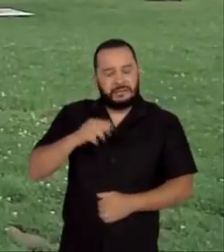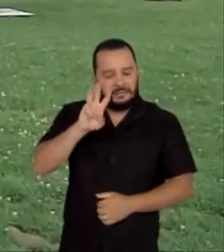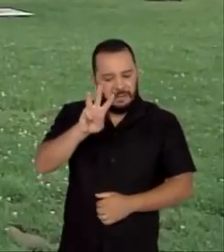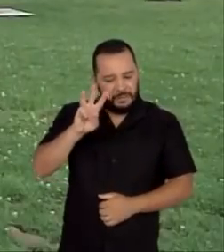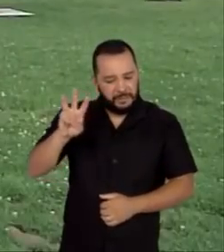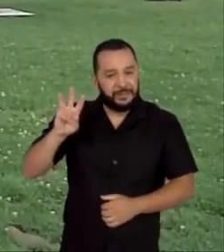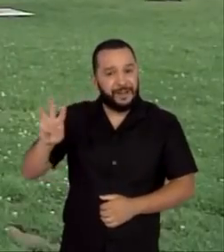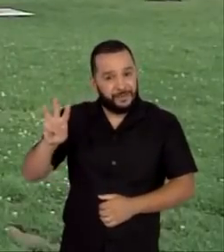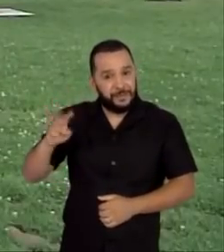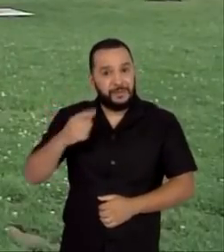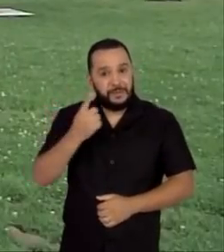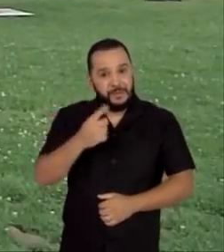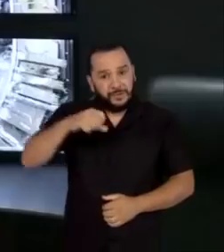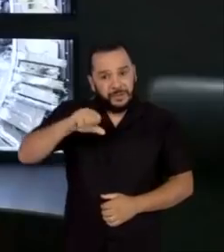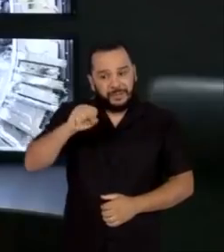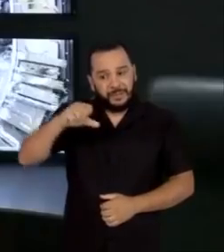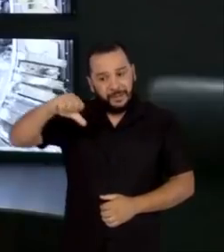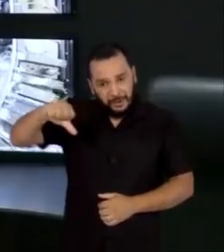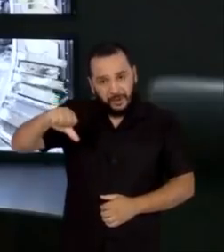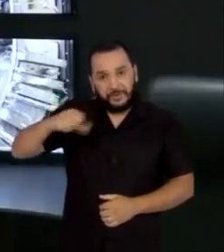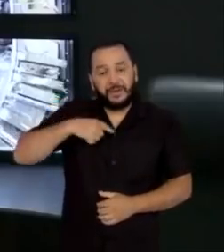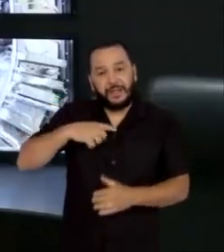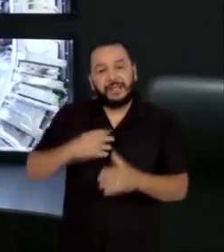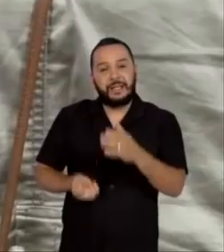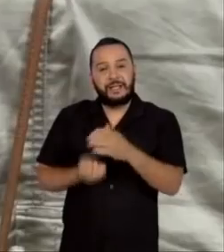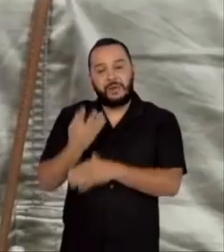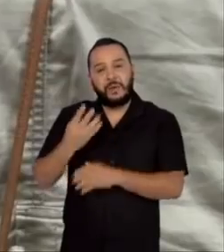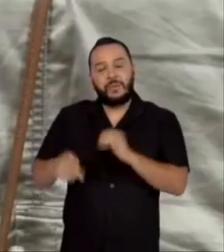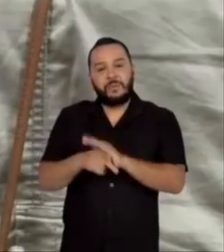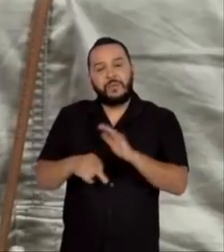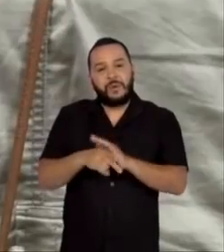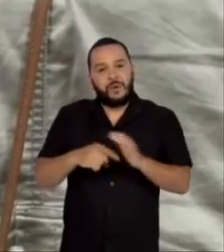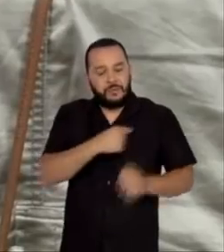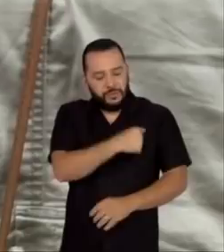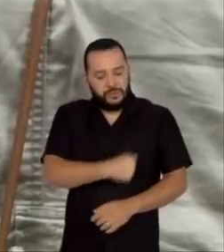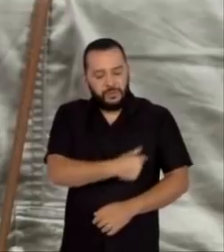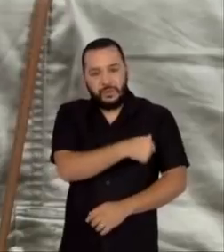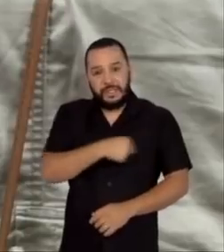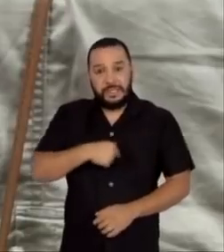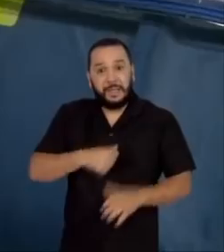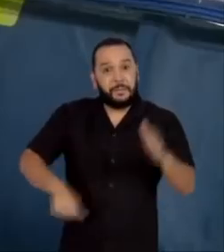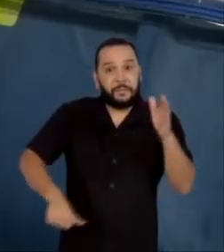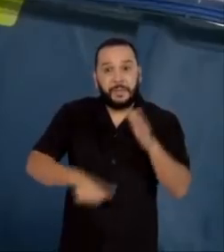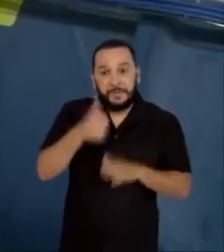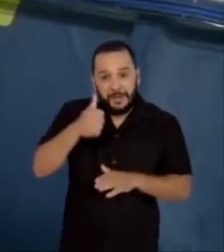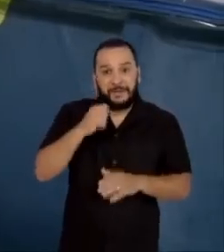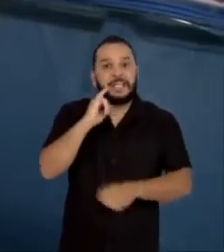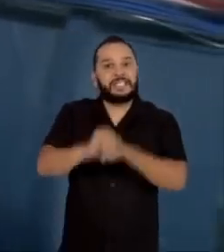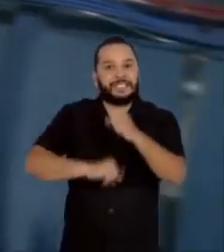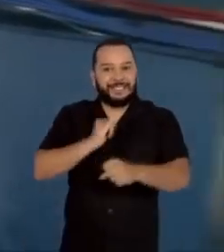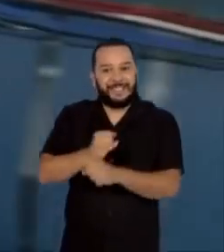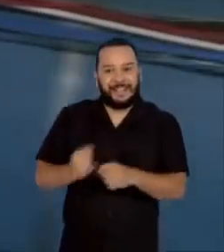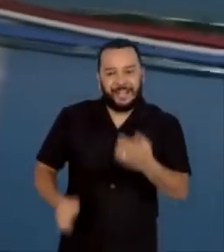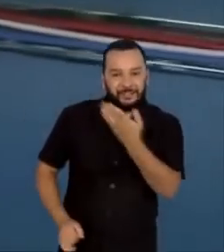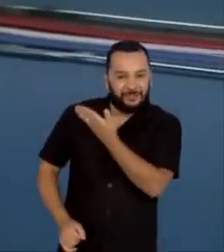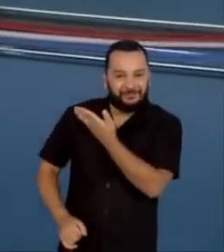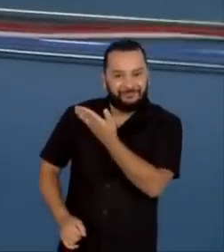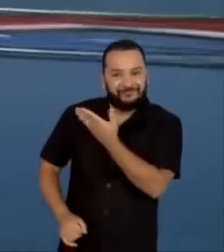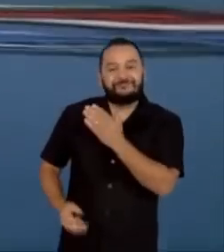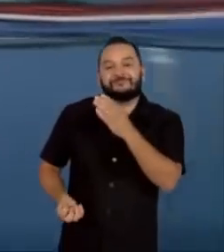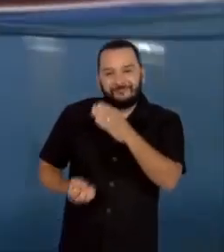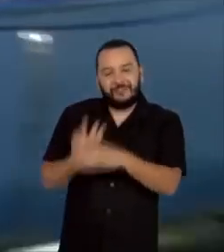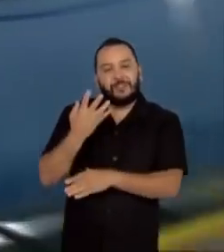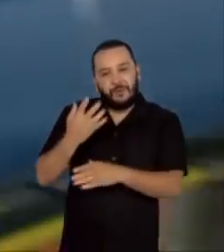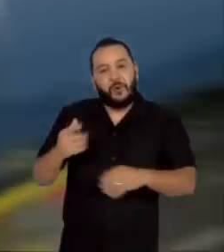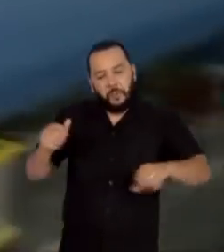Em 1989, nos laboratórios do CERN, na Suíça, o cientista conectou pela primeira vez o que viria a transformar radicalmente a vida